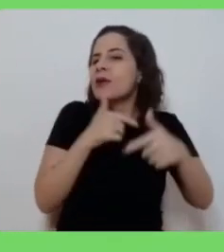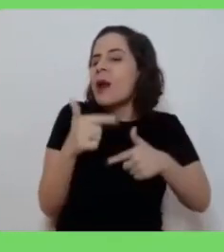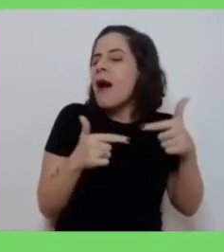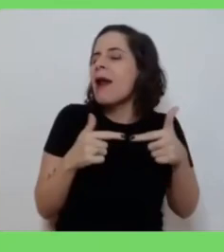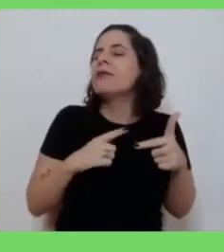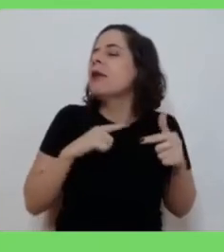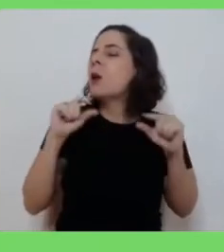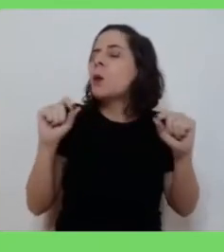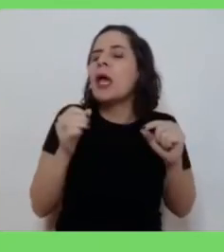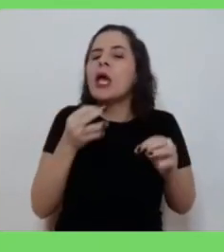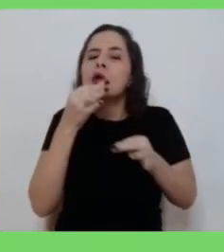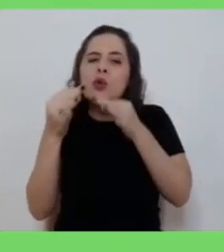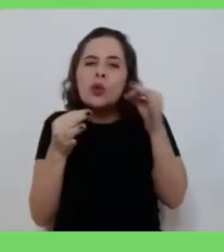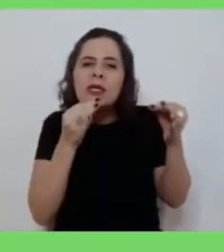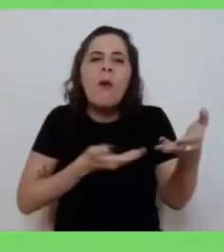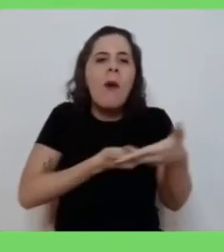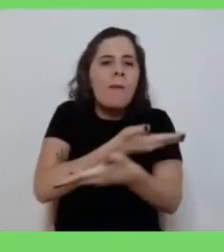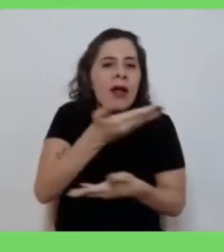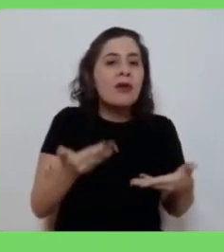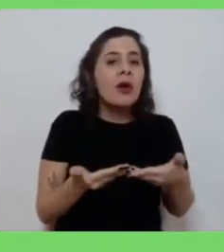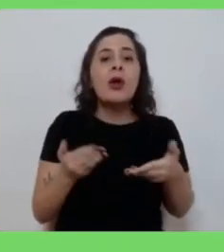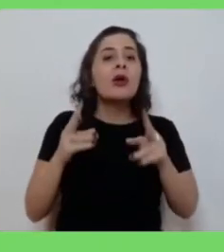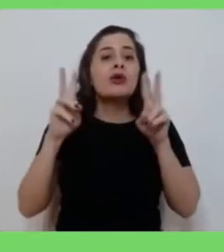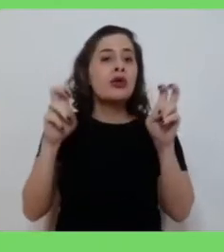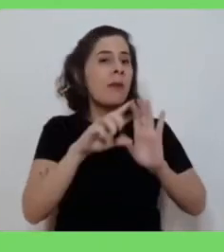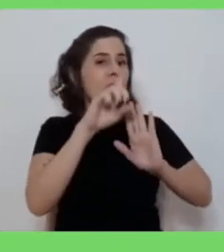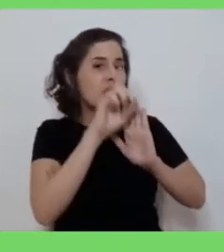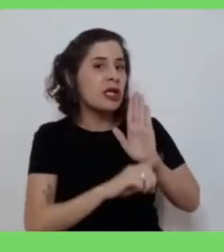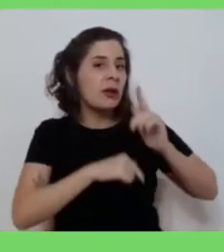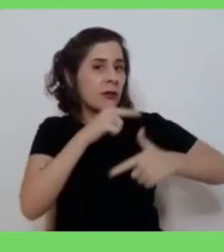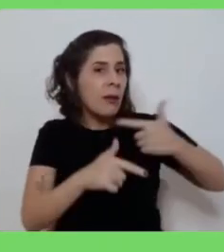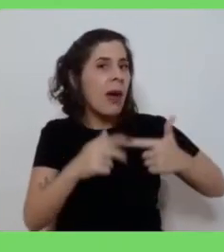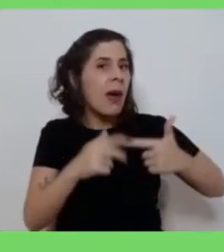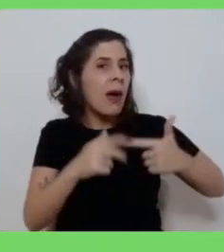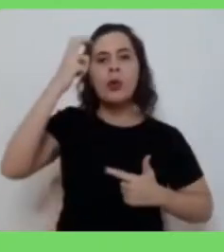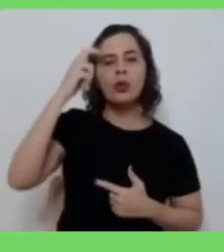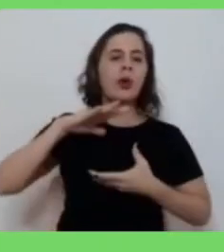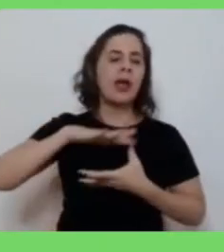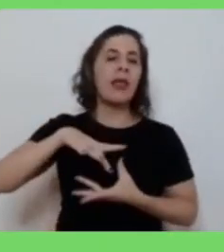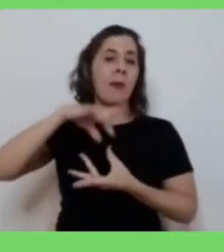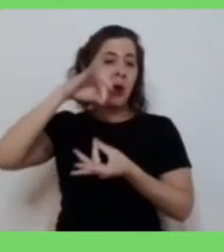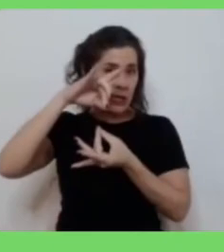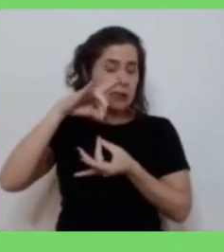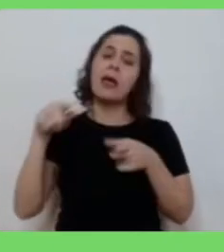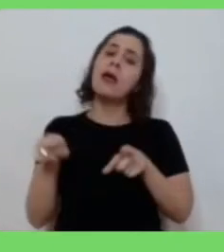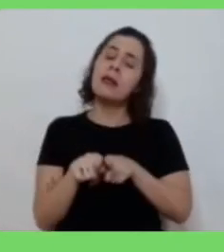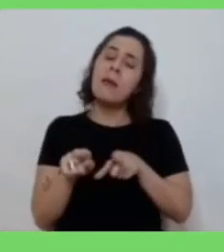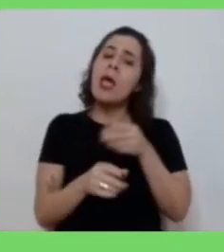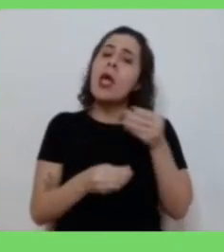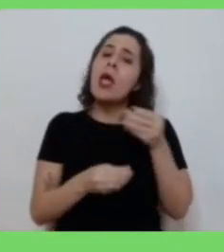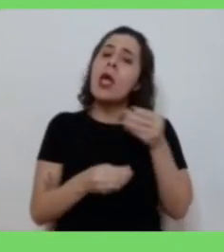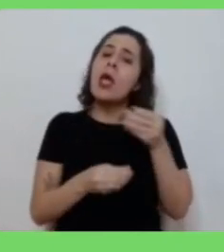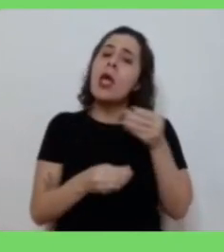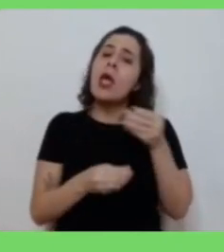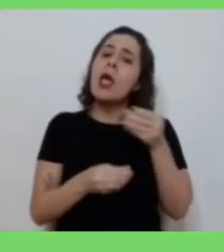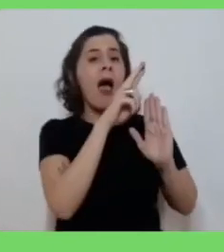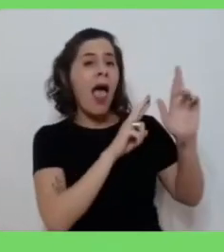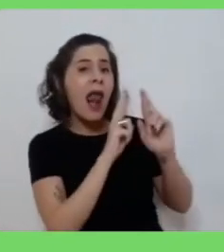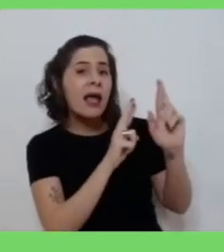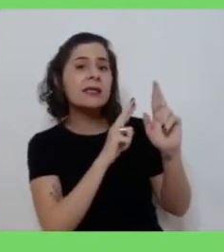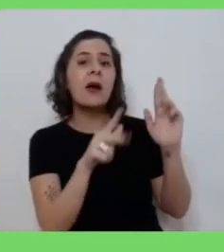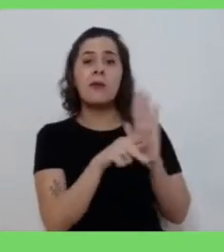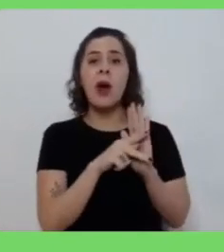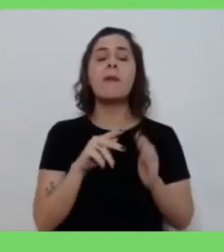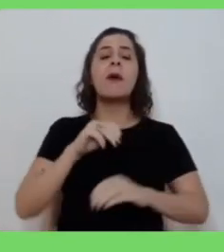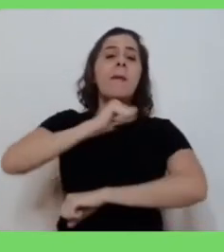compartilhamentos de saberes sobre direito ao trabalho cultura e democracia e suas relações com as plataformas de cooperação tradicionais